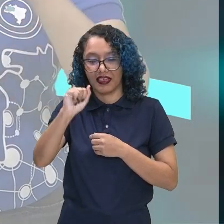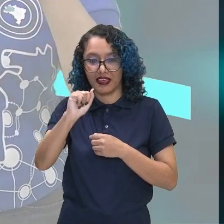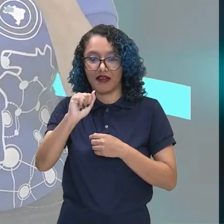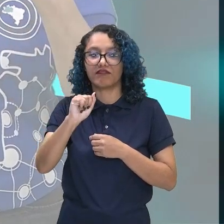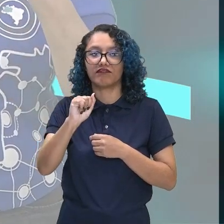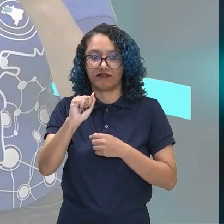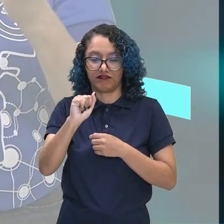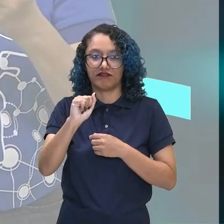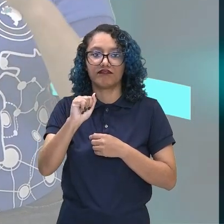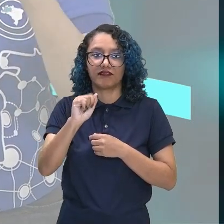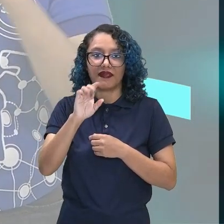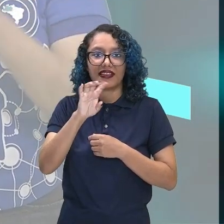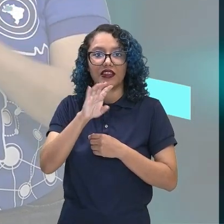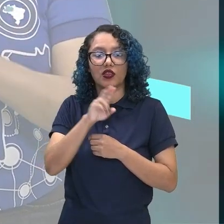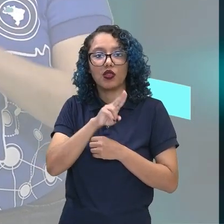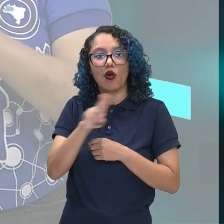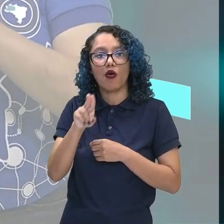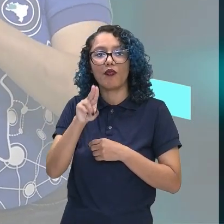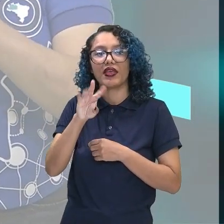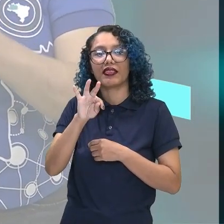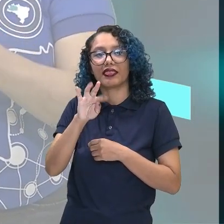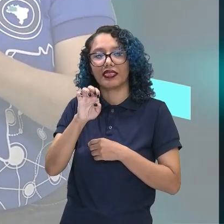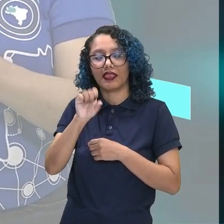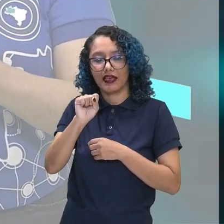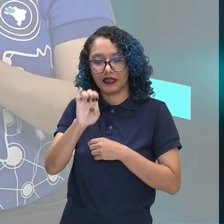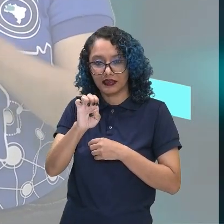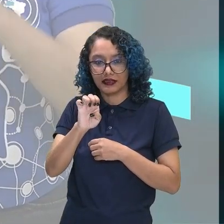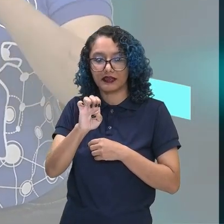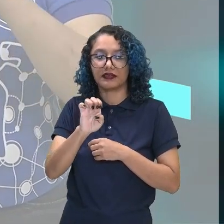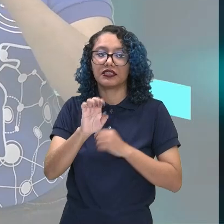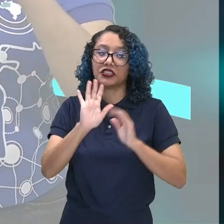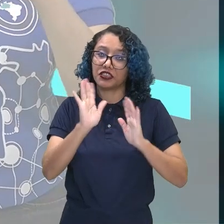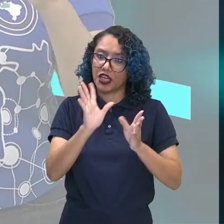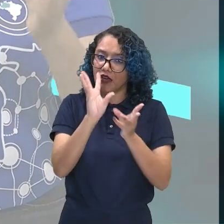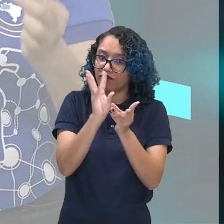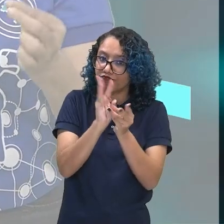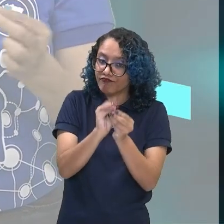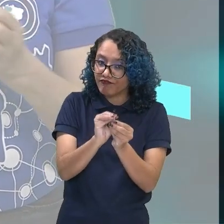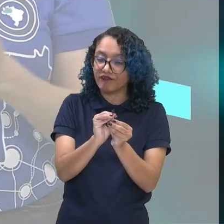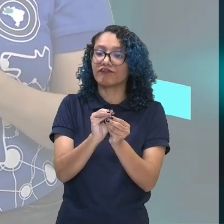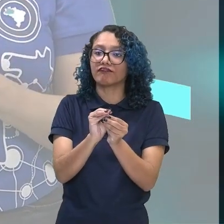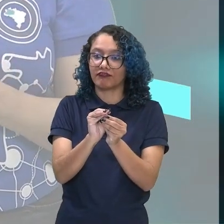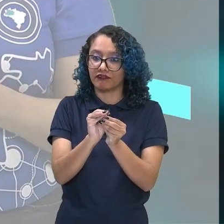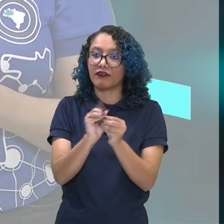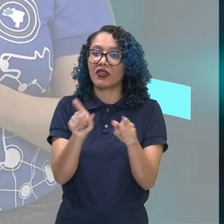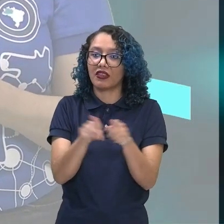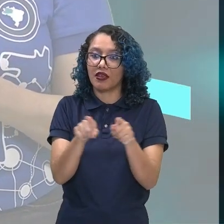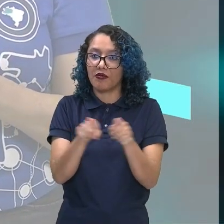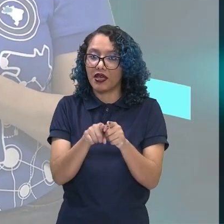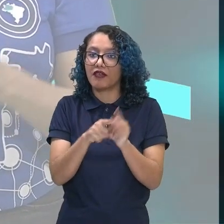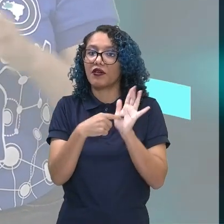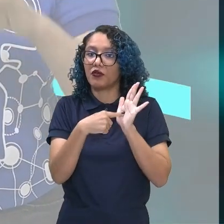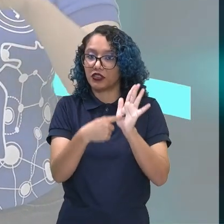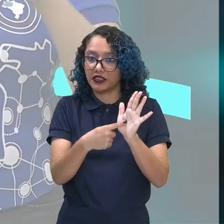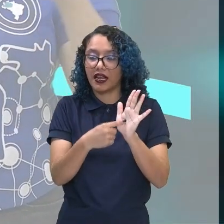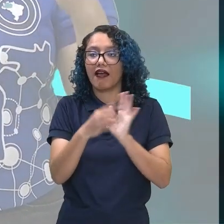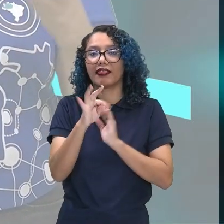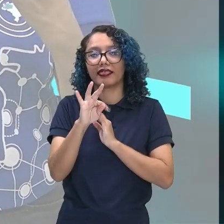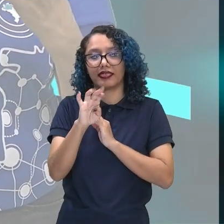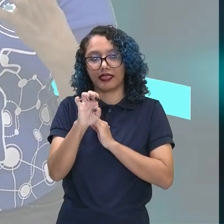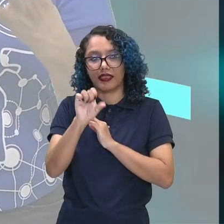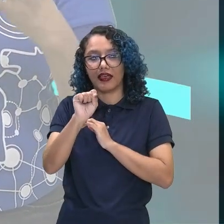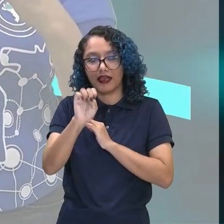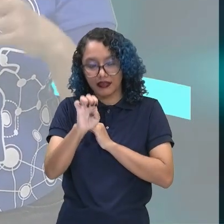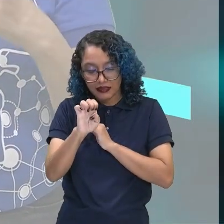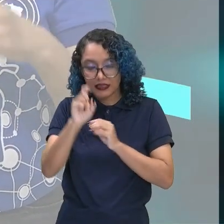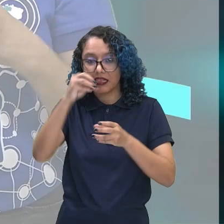vai falar, né, mas de forma bem sucinta, já falando sobre a tese, o